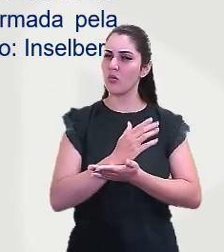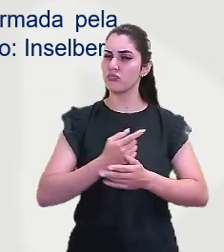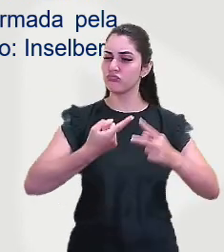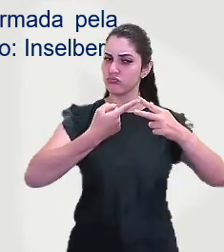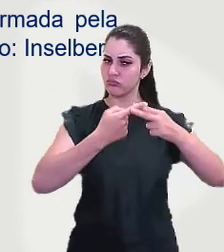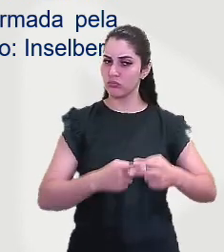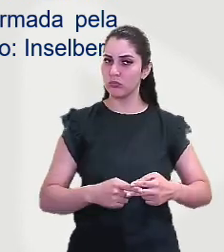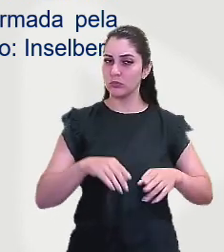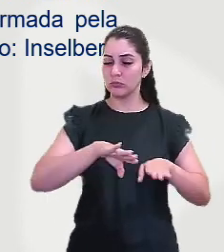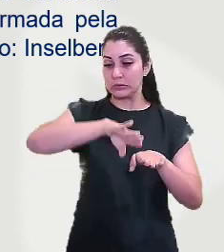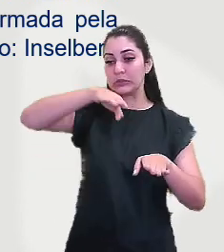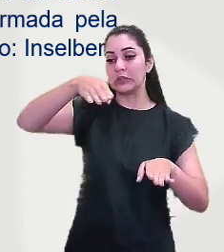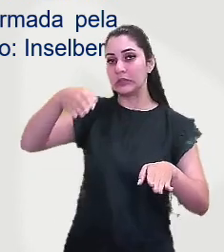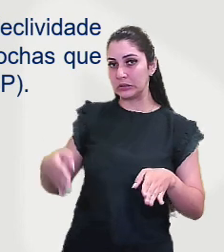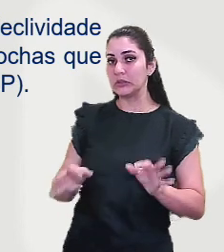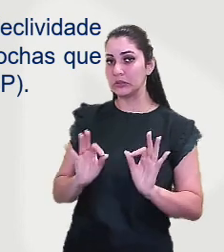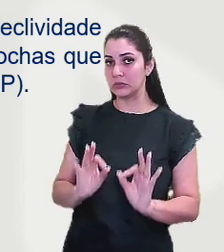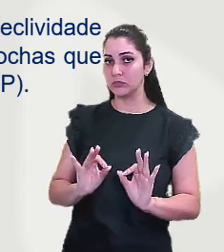cima delas.